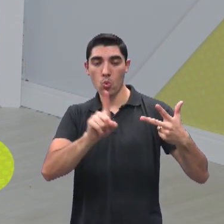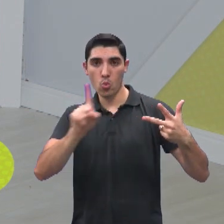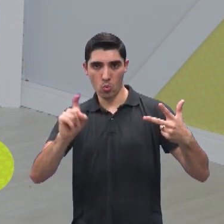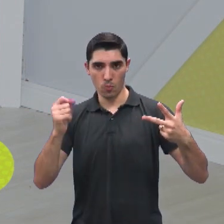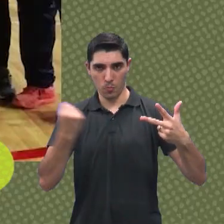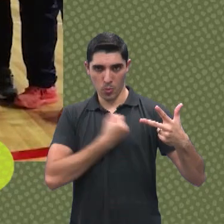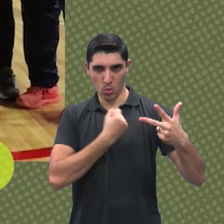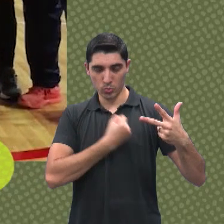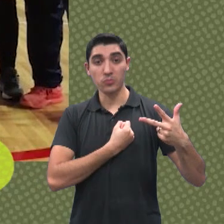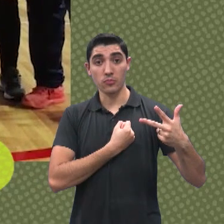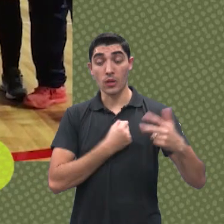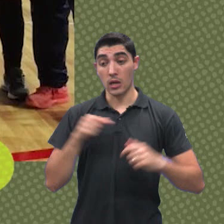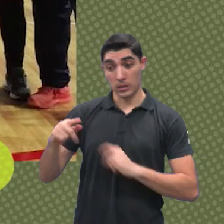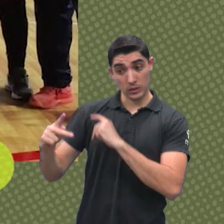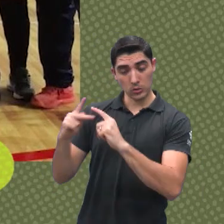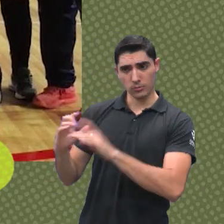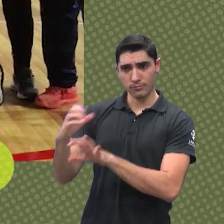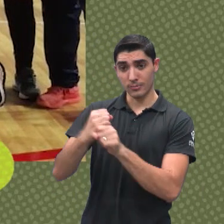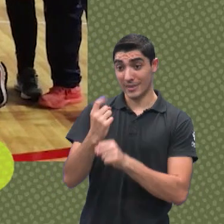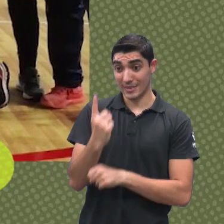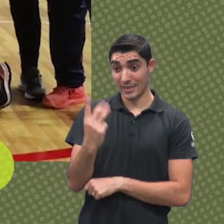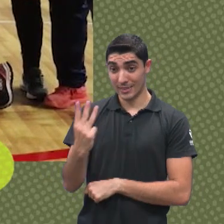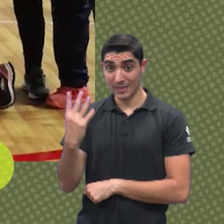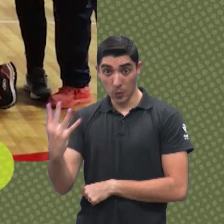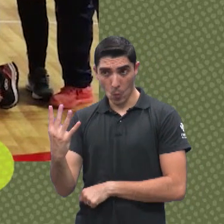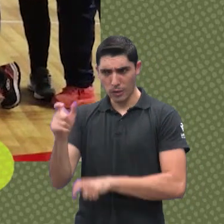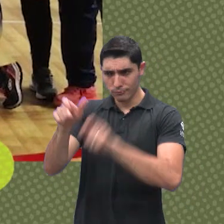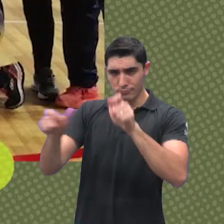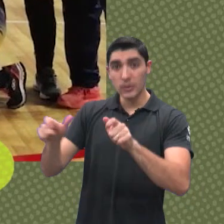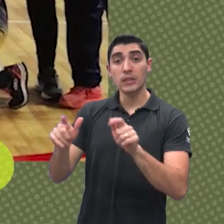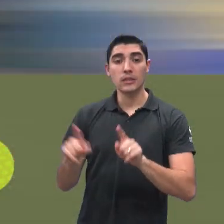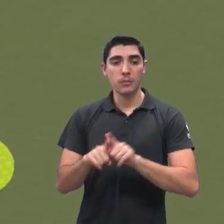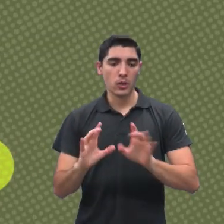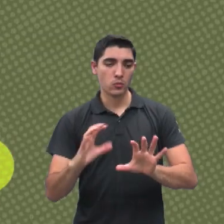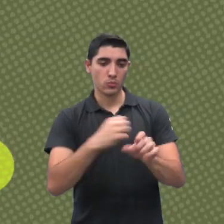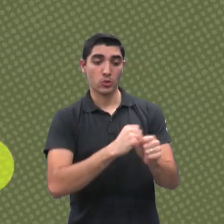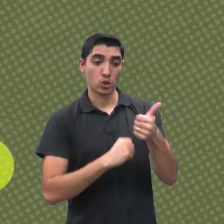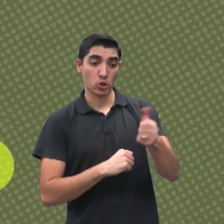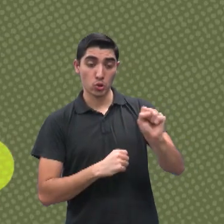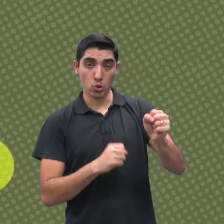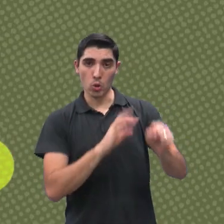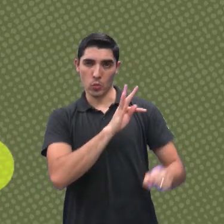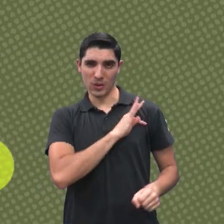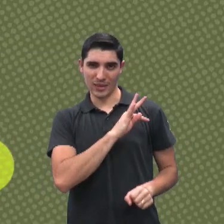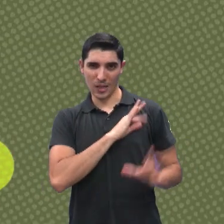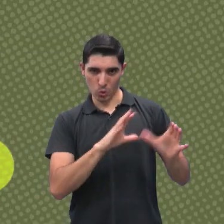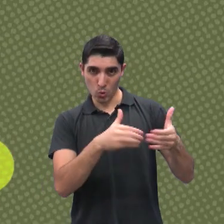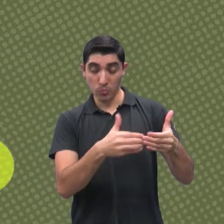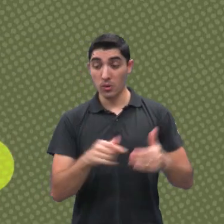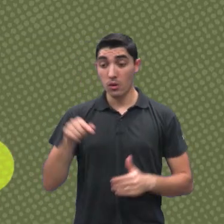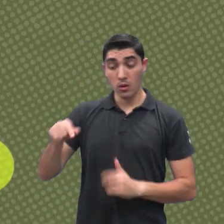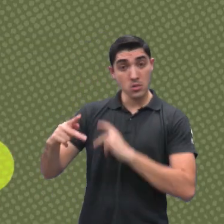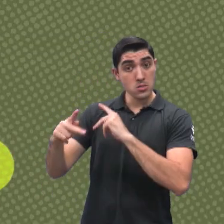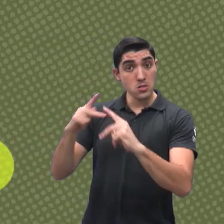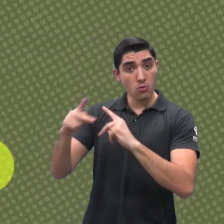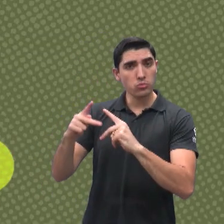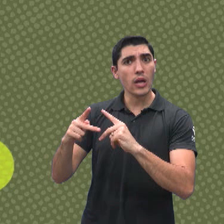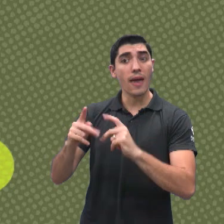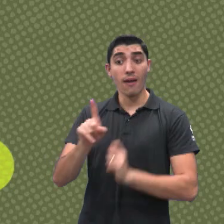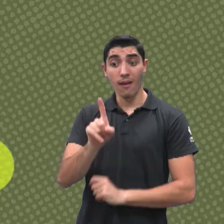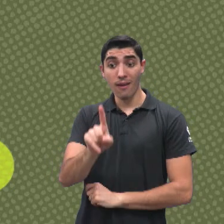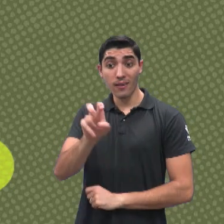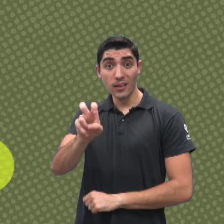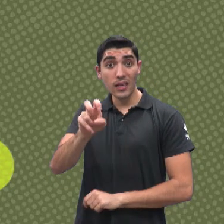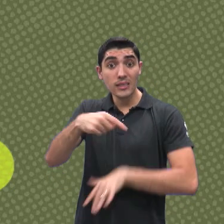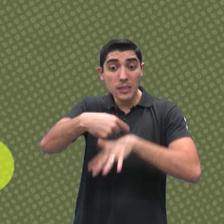por 134 atletas e 18 integrantes da comissão técnica, o São José participou de todas as 15 modalidades